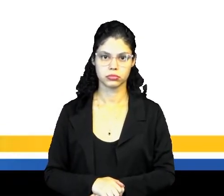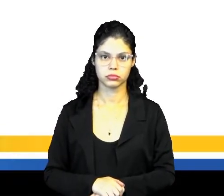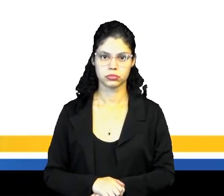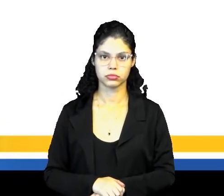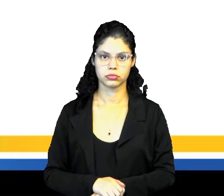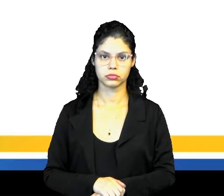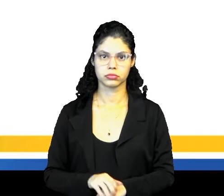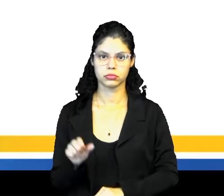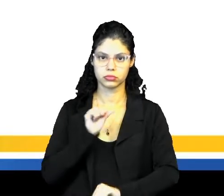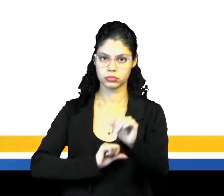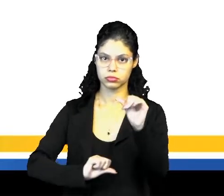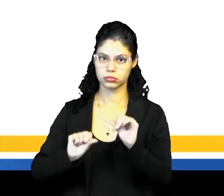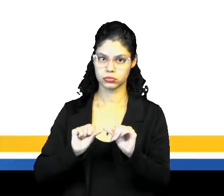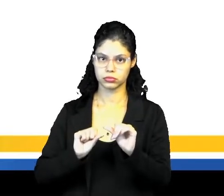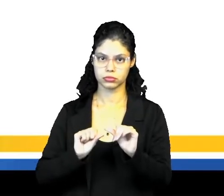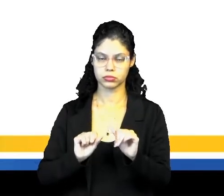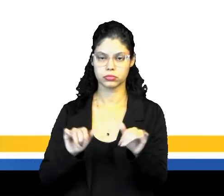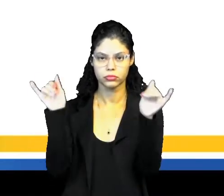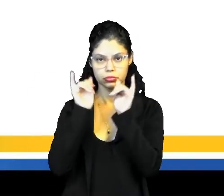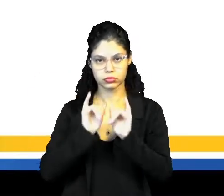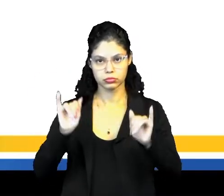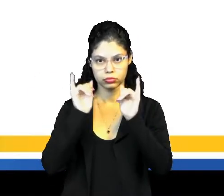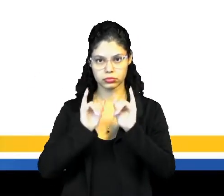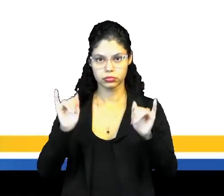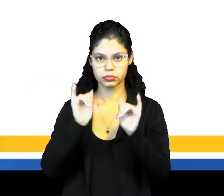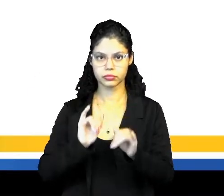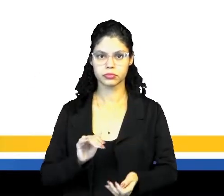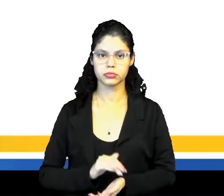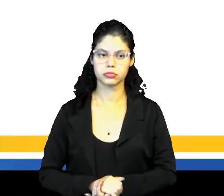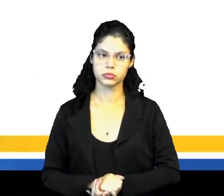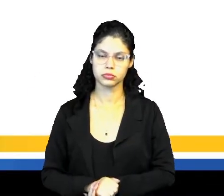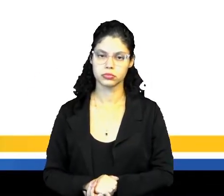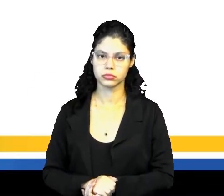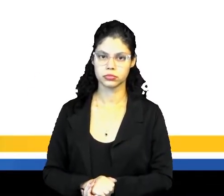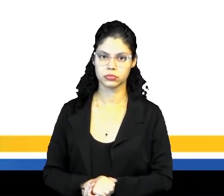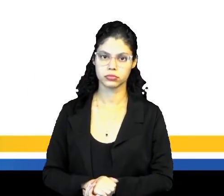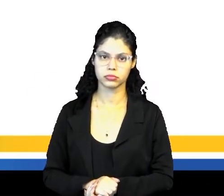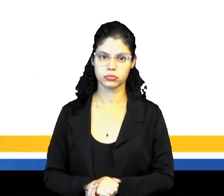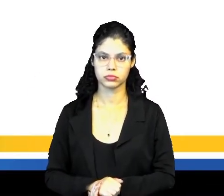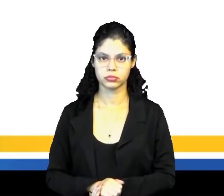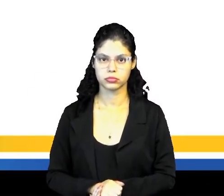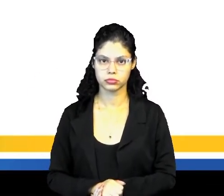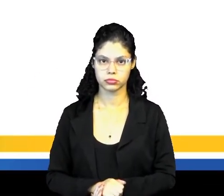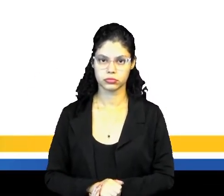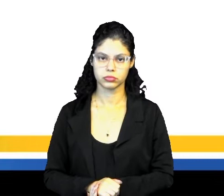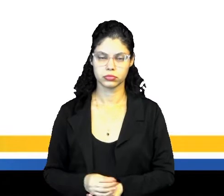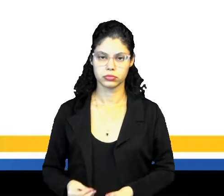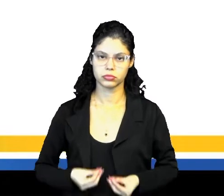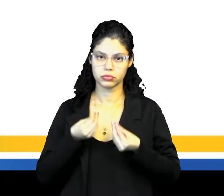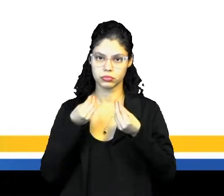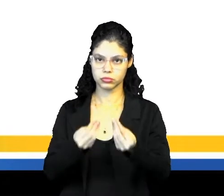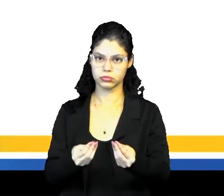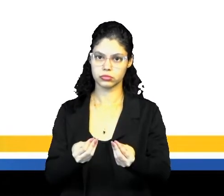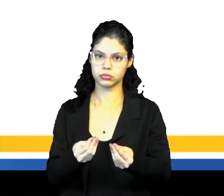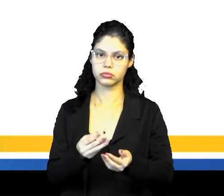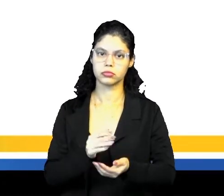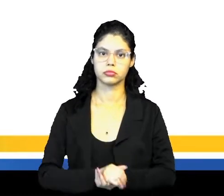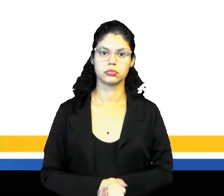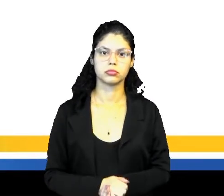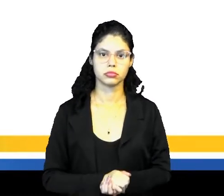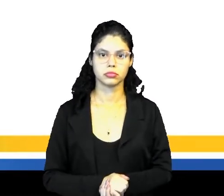away, que significa revelar alguma informação, né? Give back significa